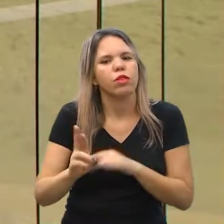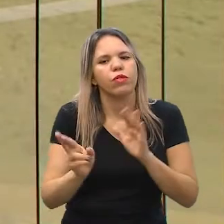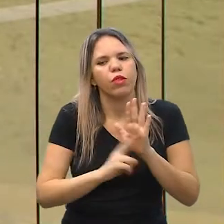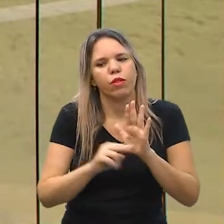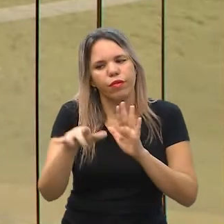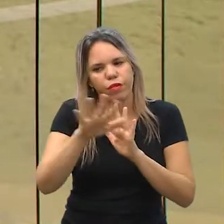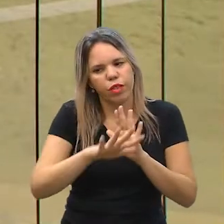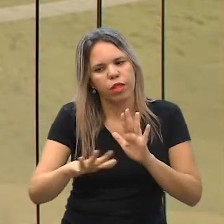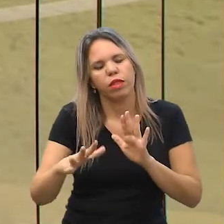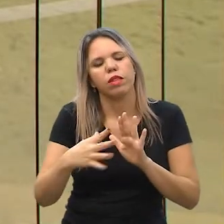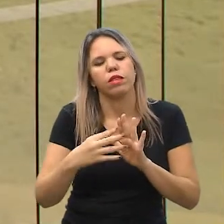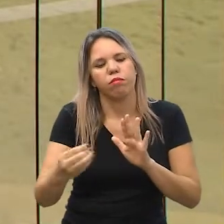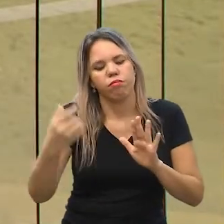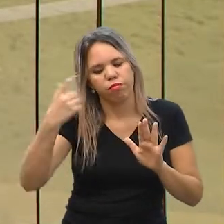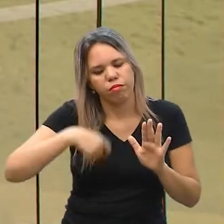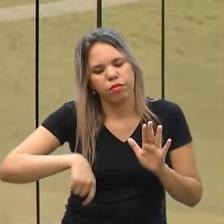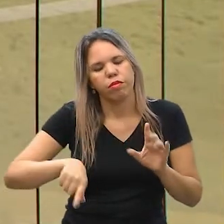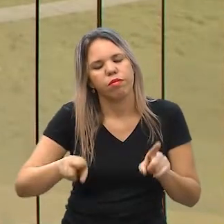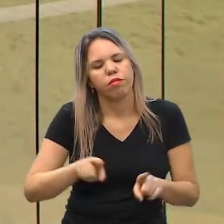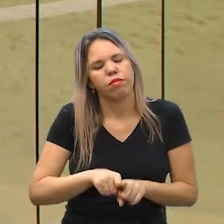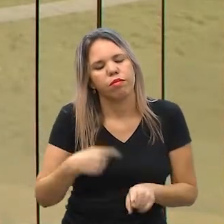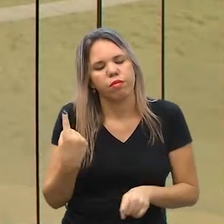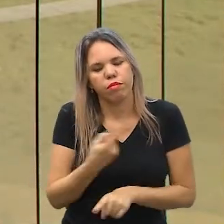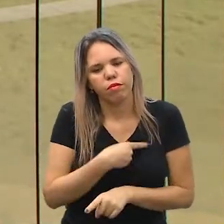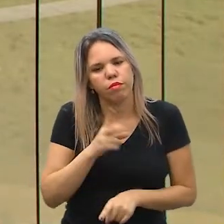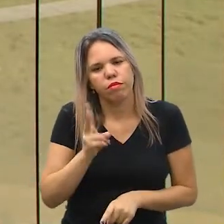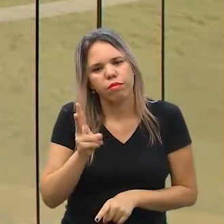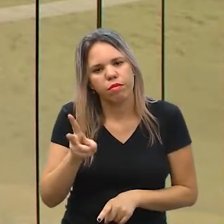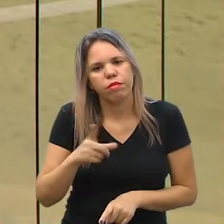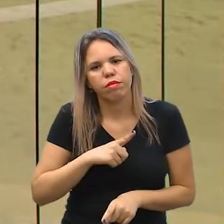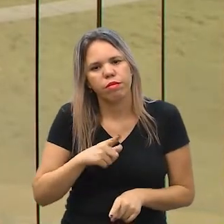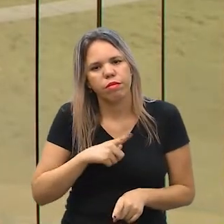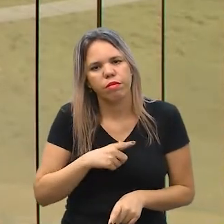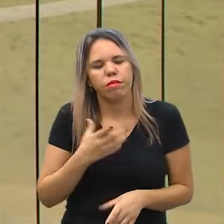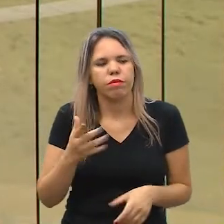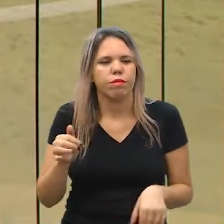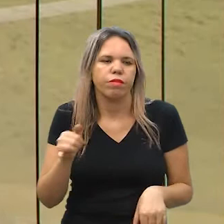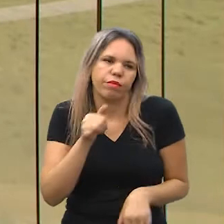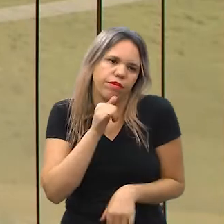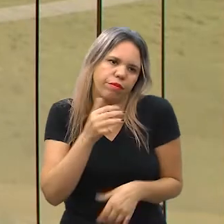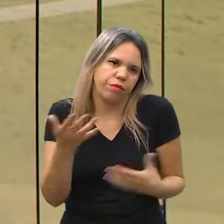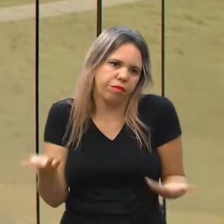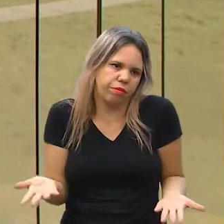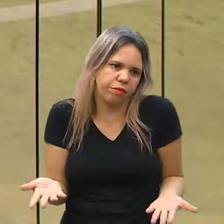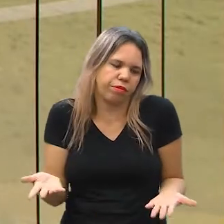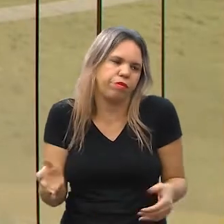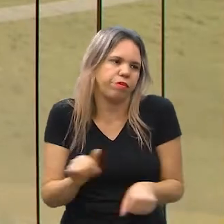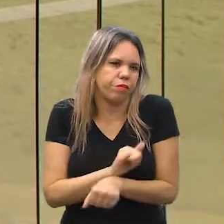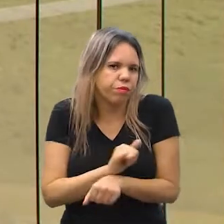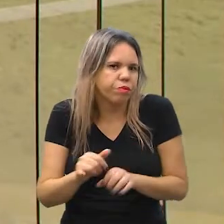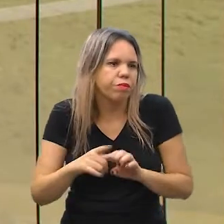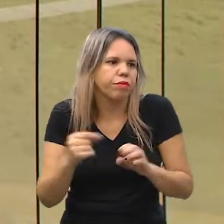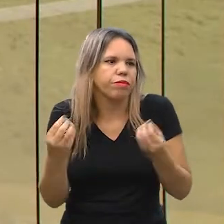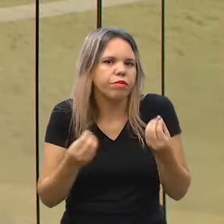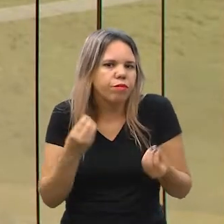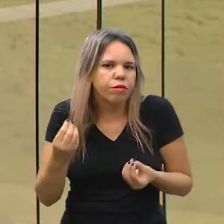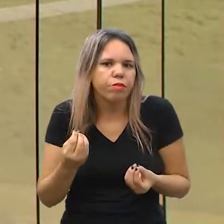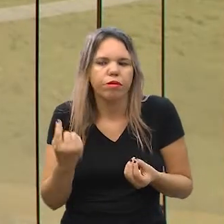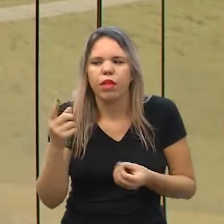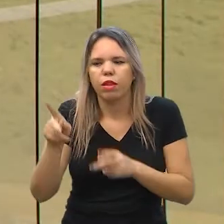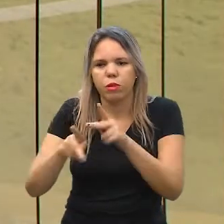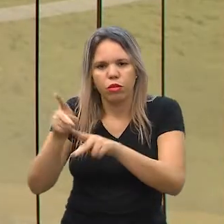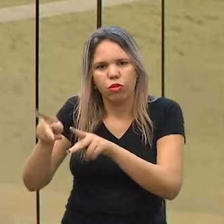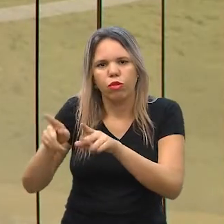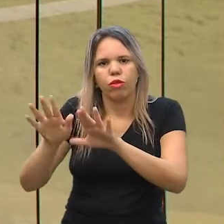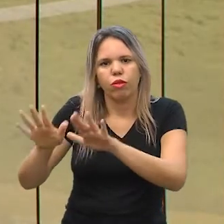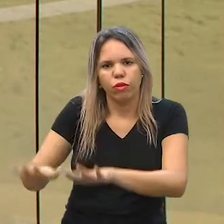fui uma referência para eles, porque nós buscávamos meios de empreender. Então,